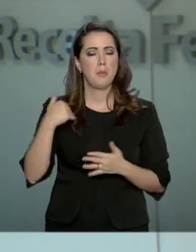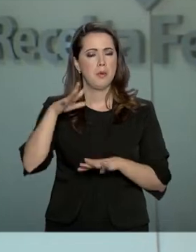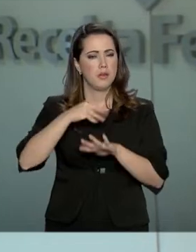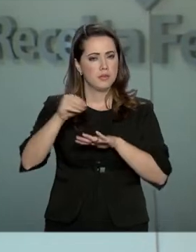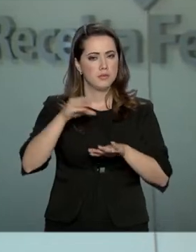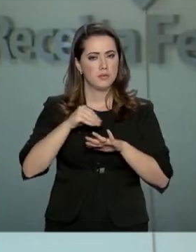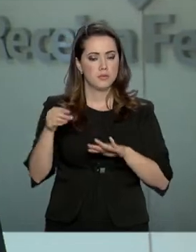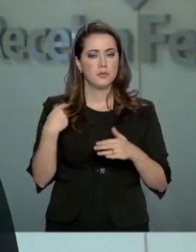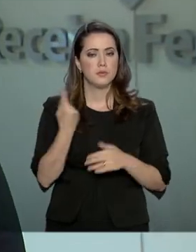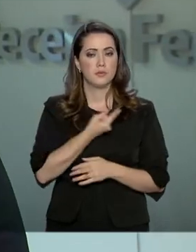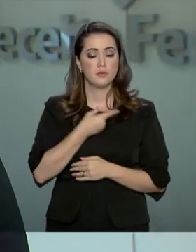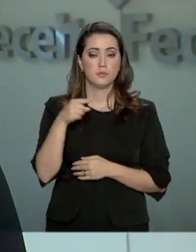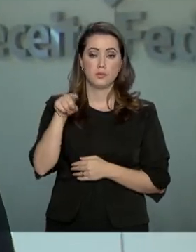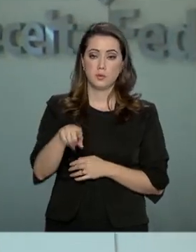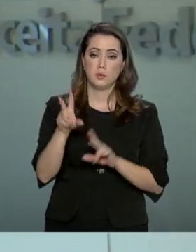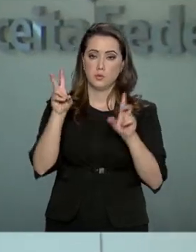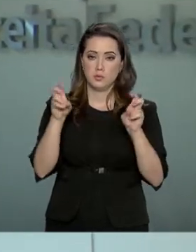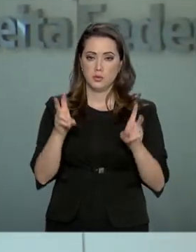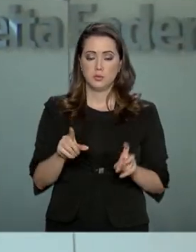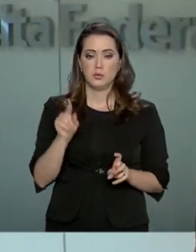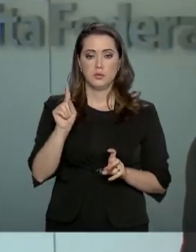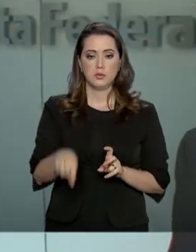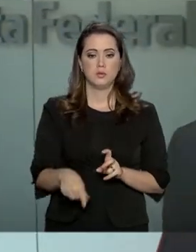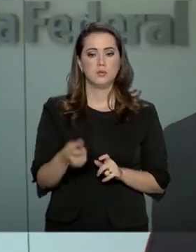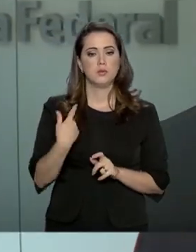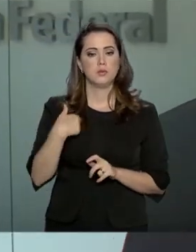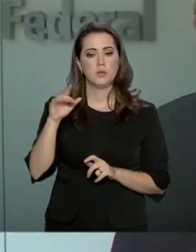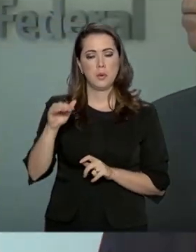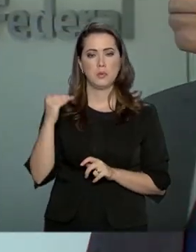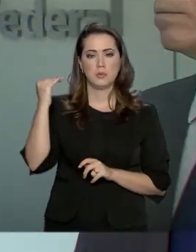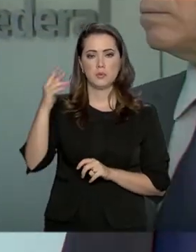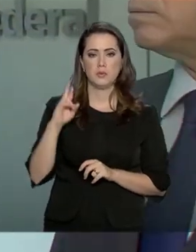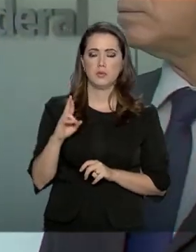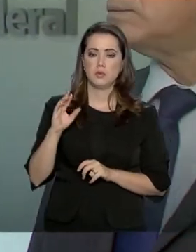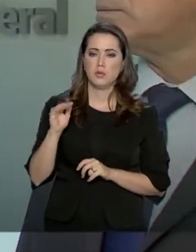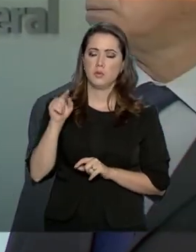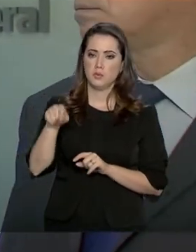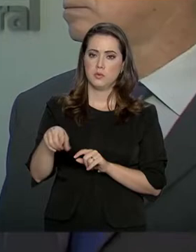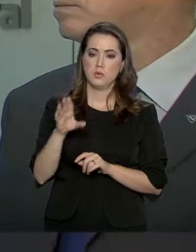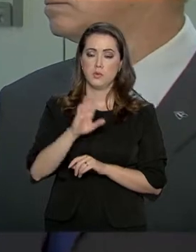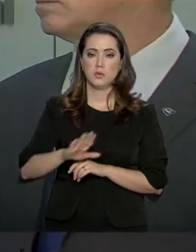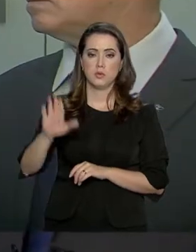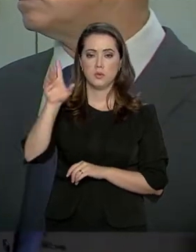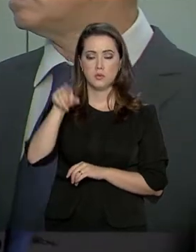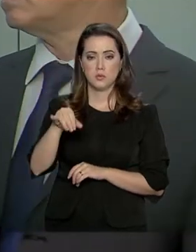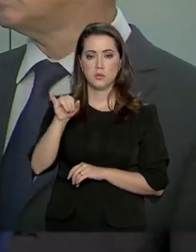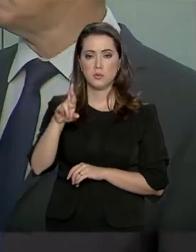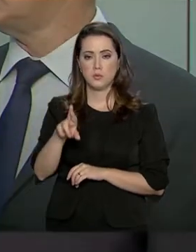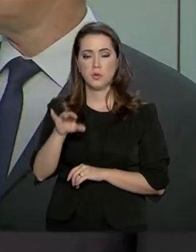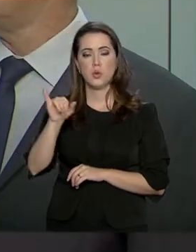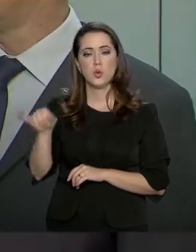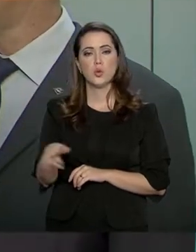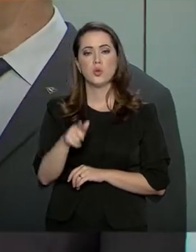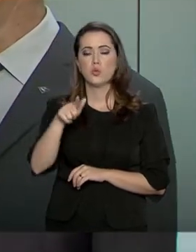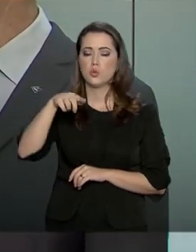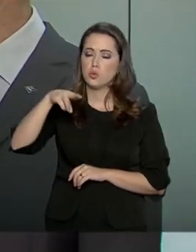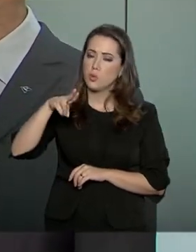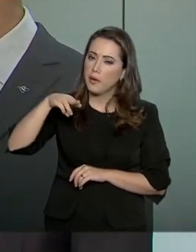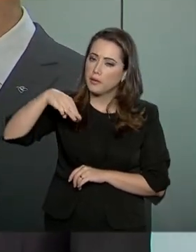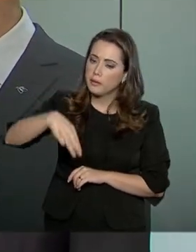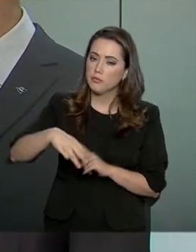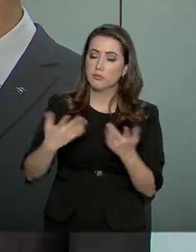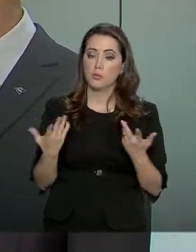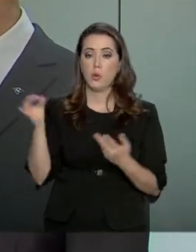mais informações para a gente sobre o assunto é o supervisor nacional ac do imposto de renda doutor joaquim adir